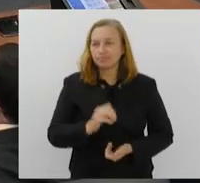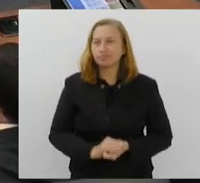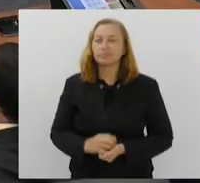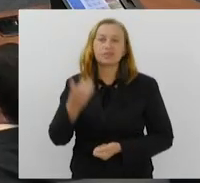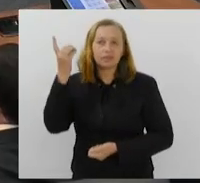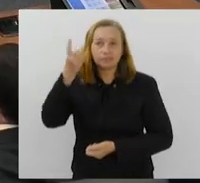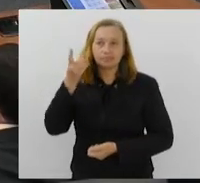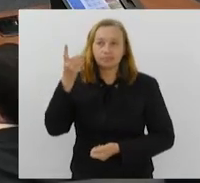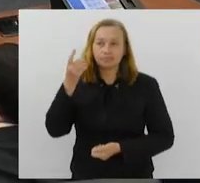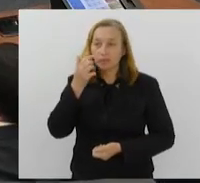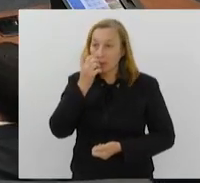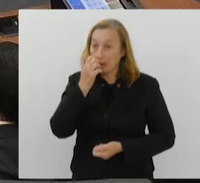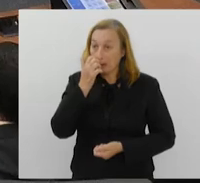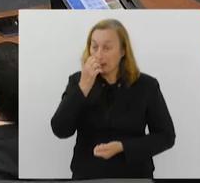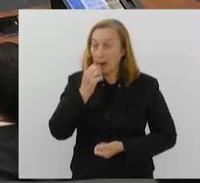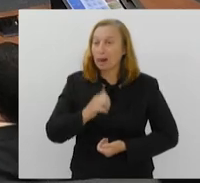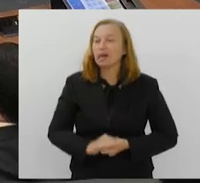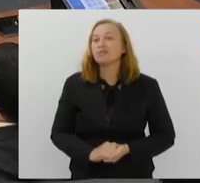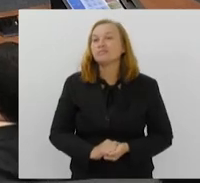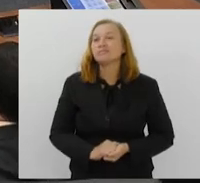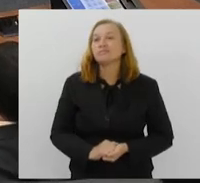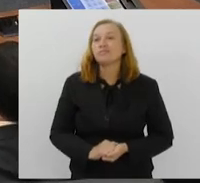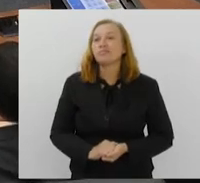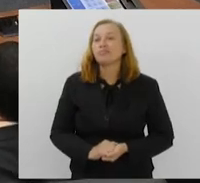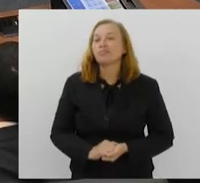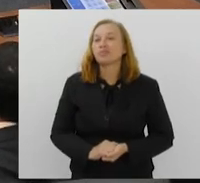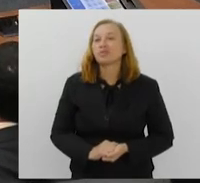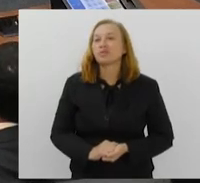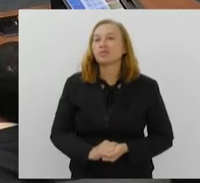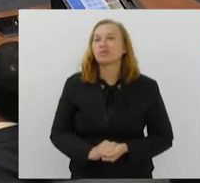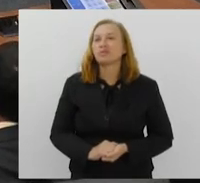toda certeza. Senhora deputada,